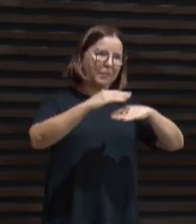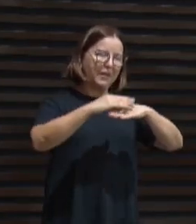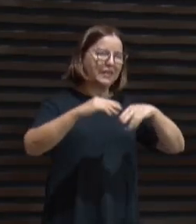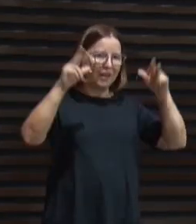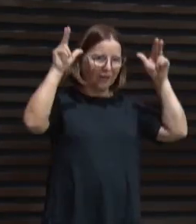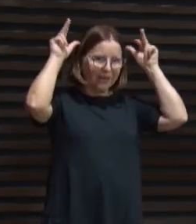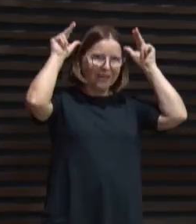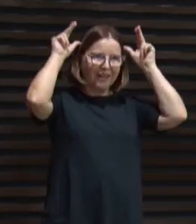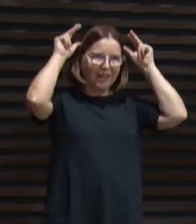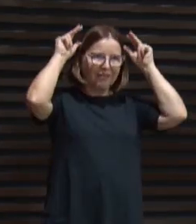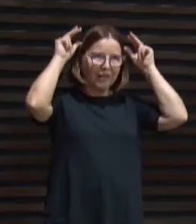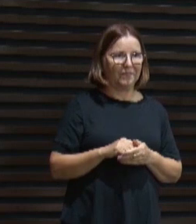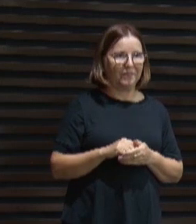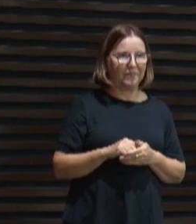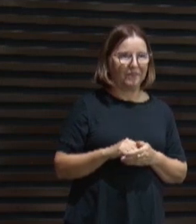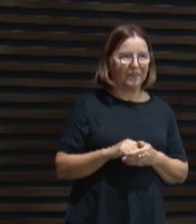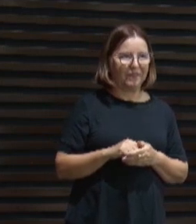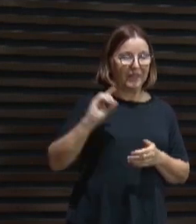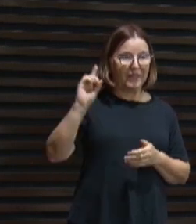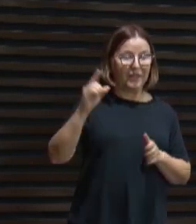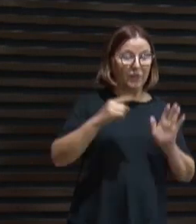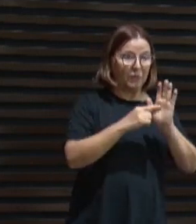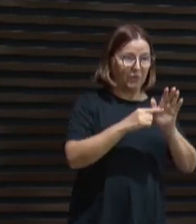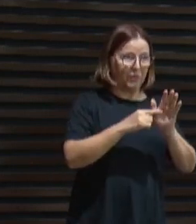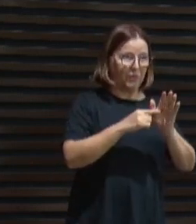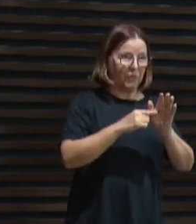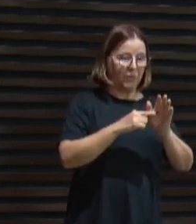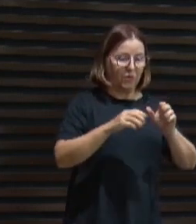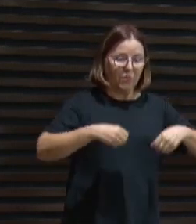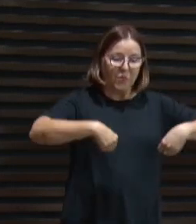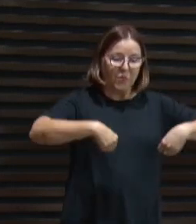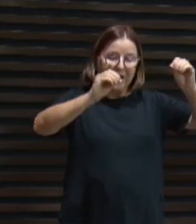Ele trazia ele olhando para o sol, então a sombra ficava para trás.